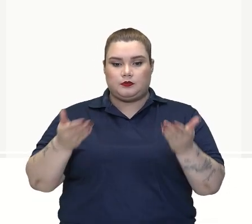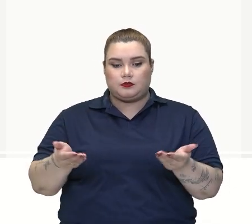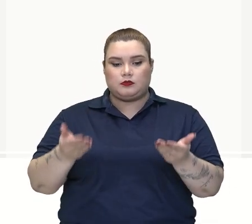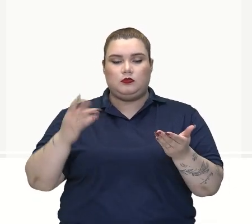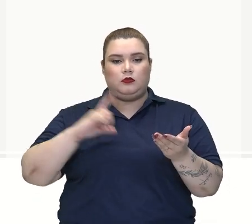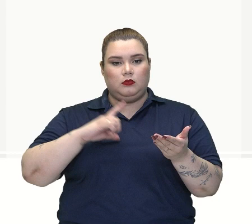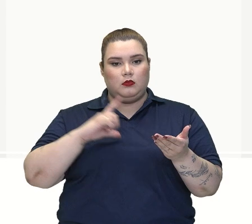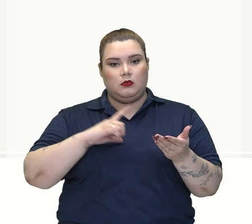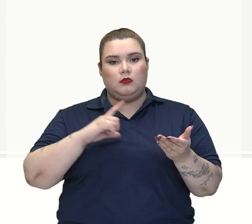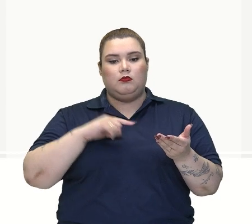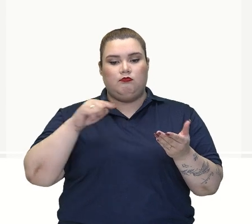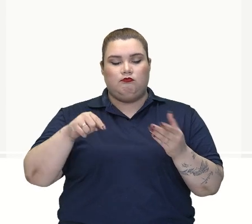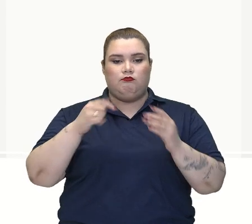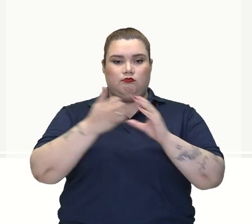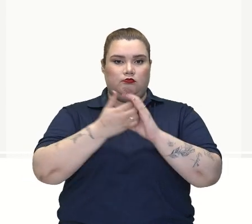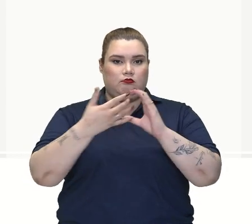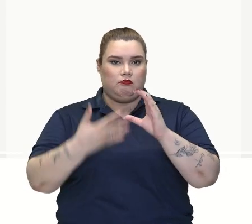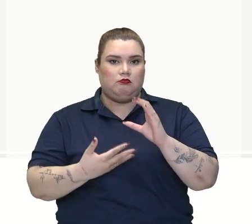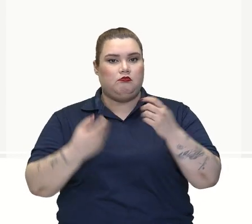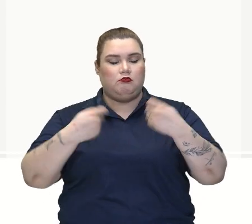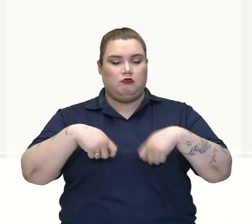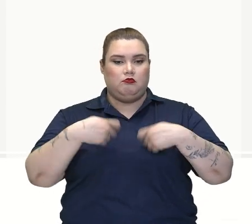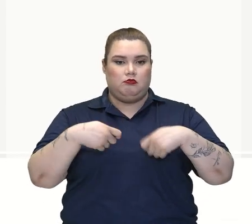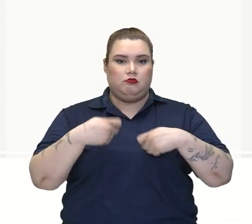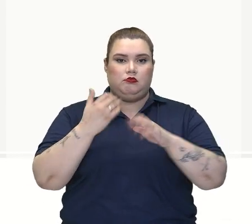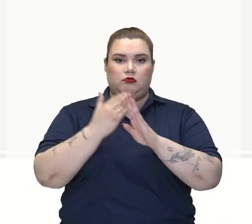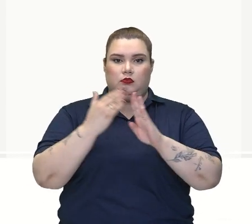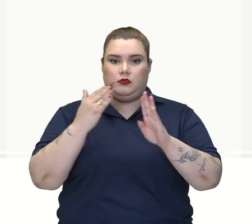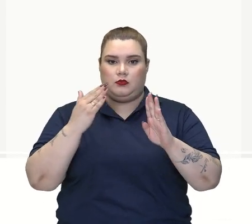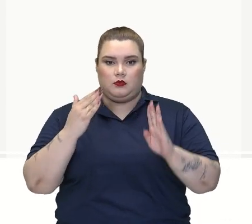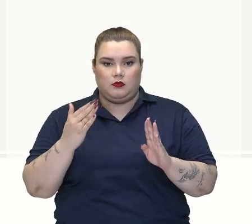claro aí os elementos que a gente precisa para determinar aí